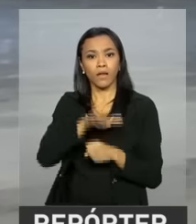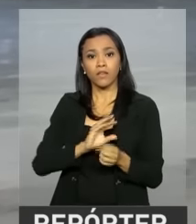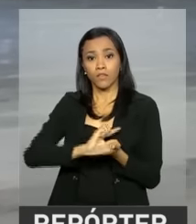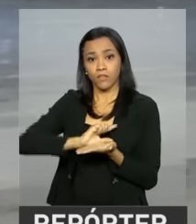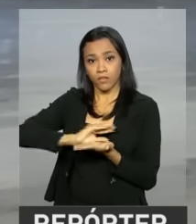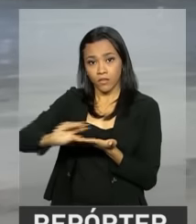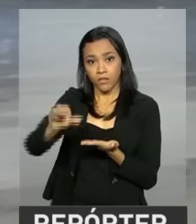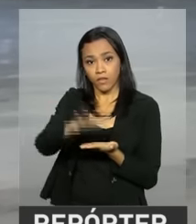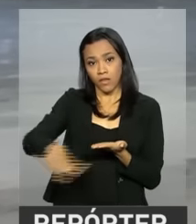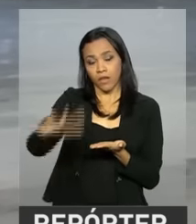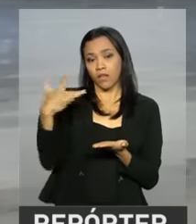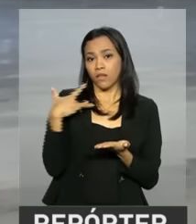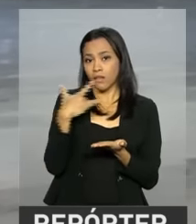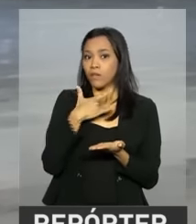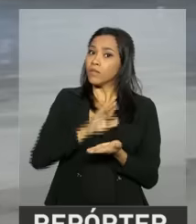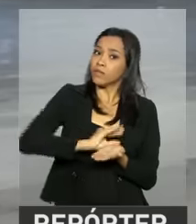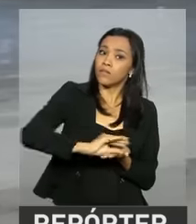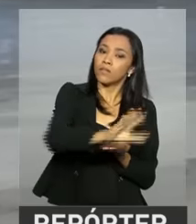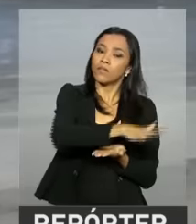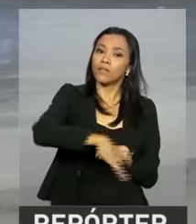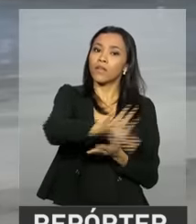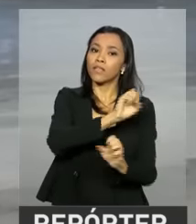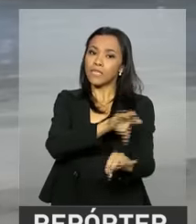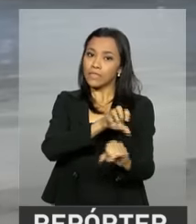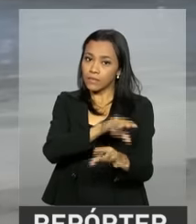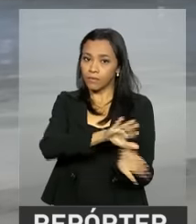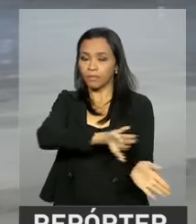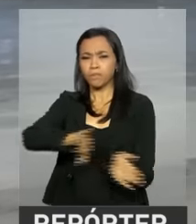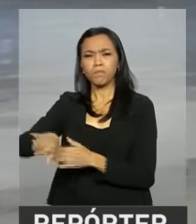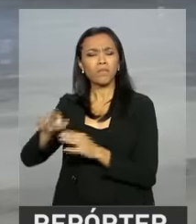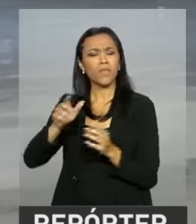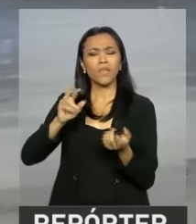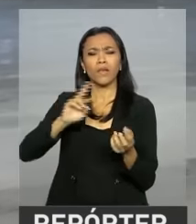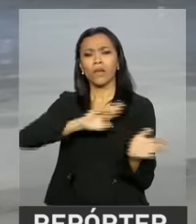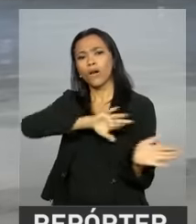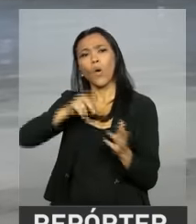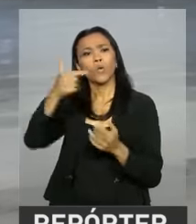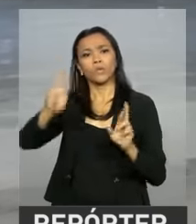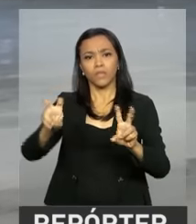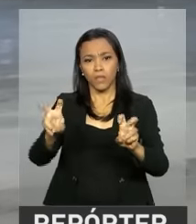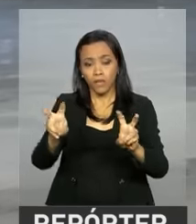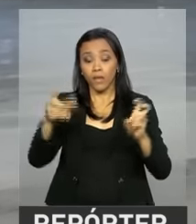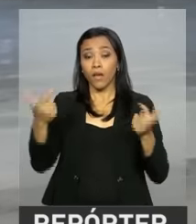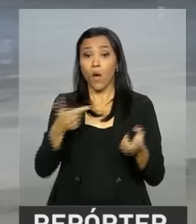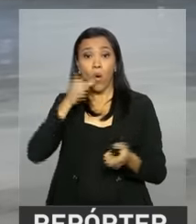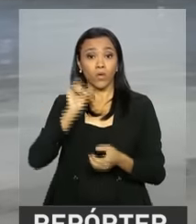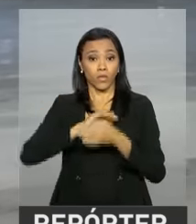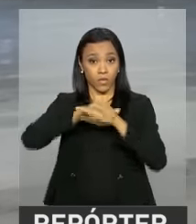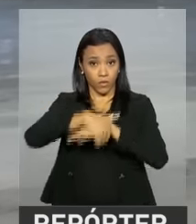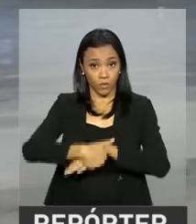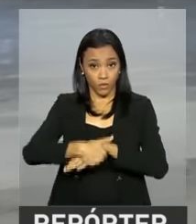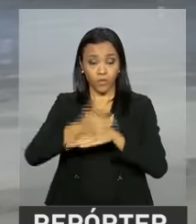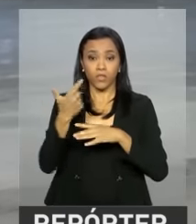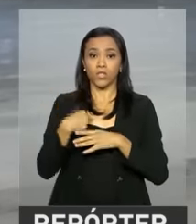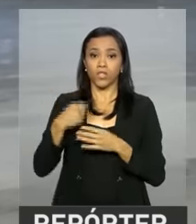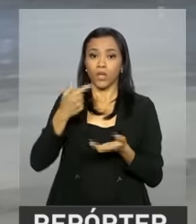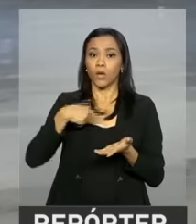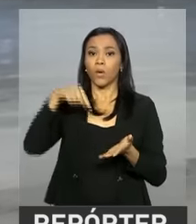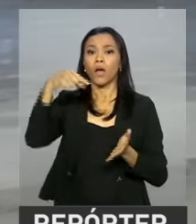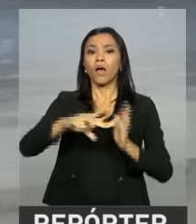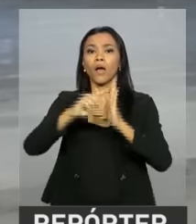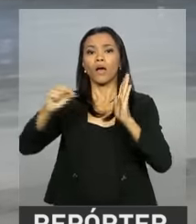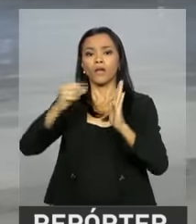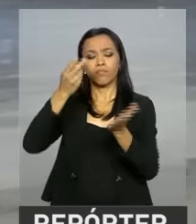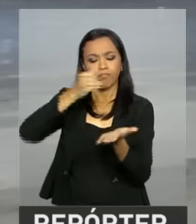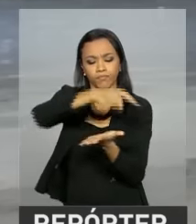educação em tempos de crise e Leandro mudando um pouco de assunto ontem à noite o Palácio do Planalto emitiu uma nota à Imprensa em que ele